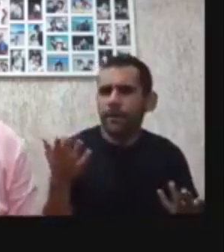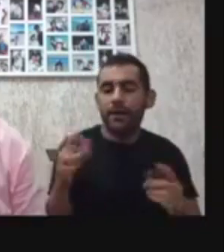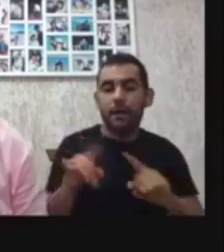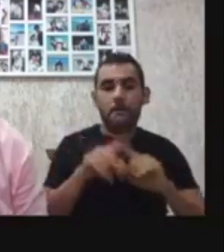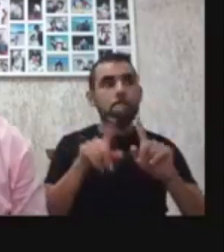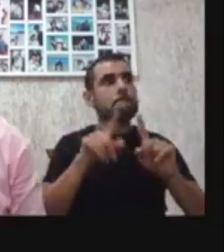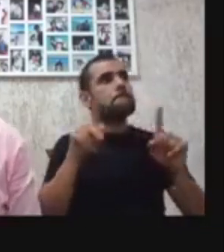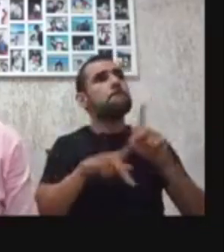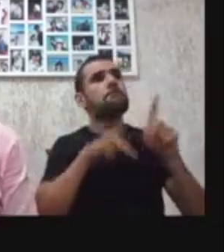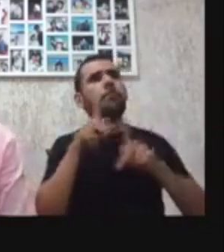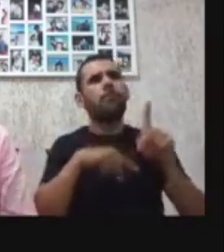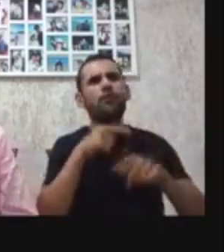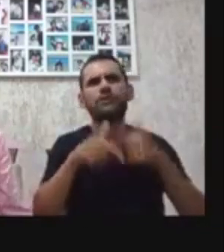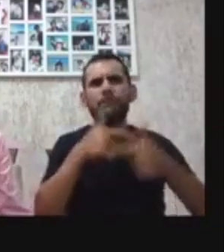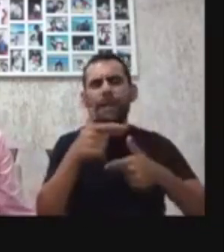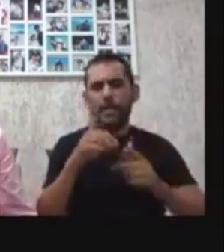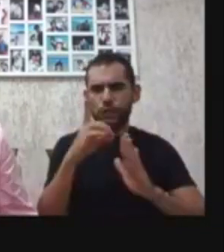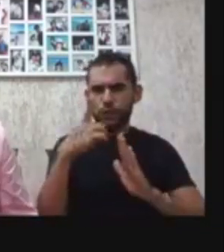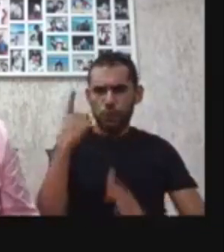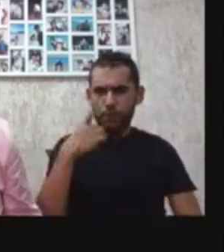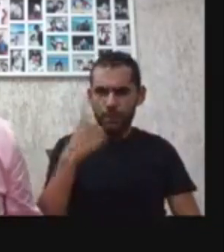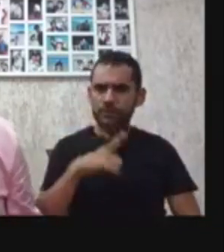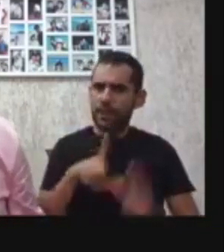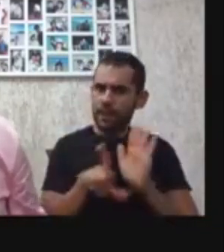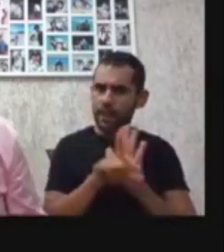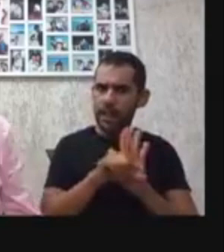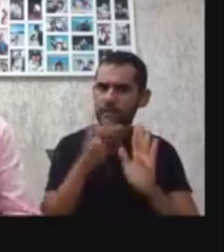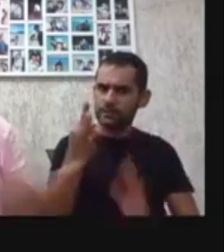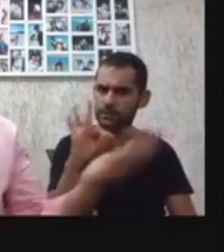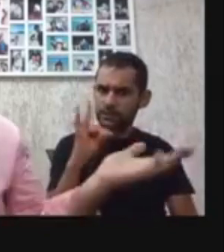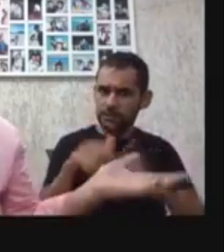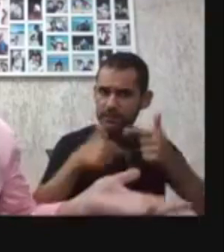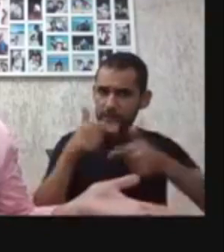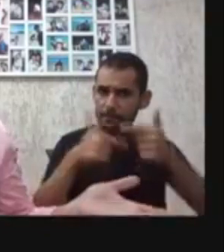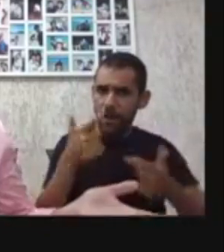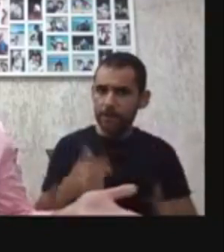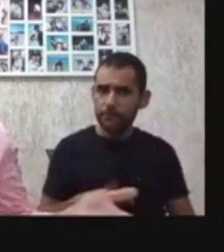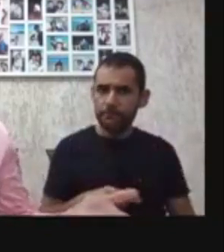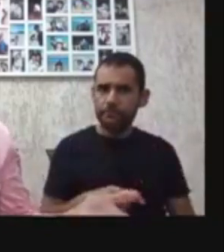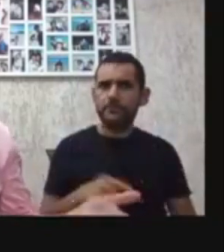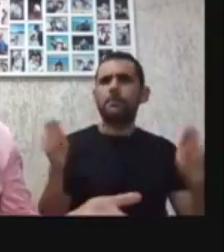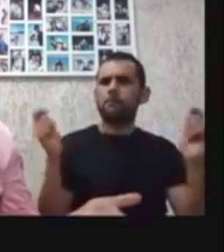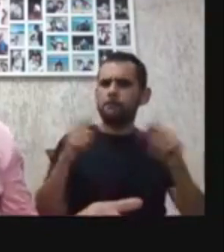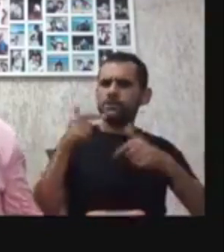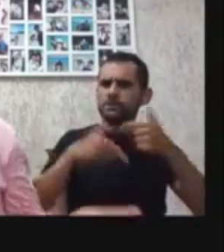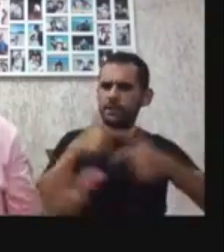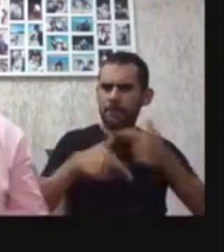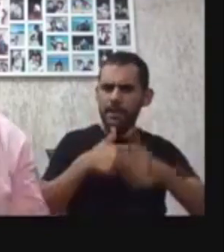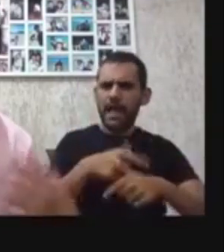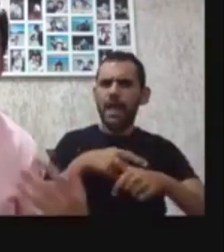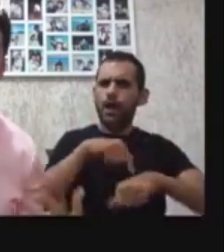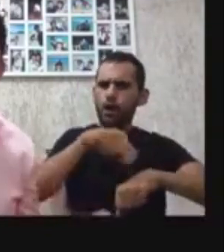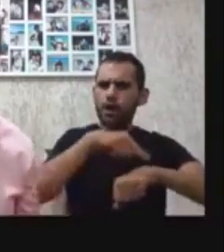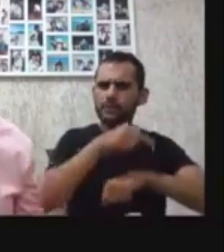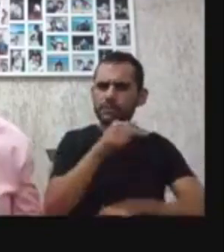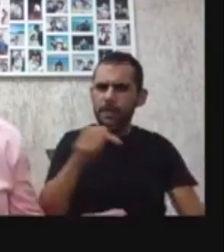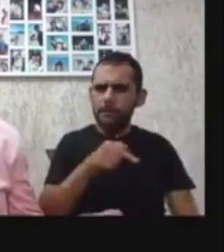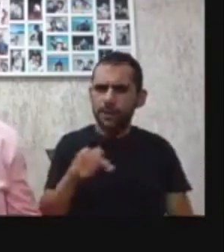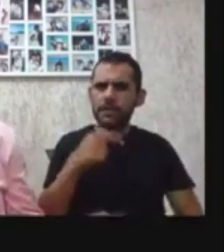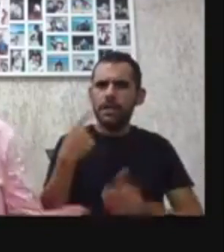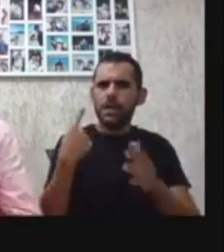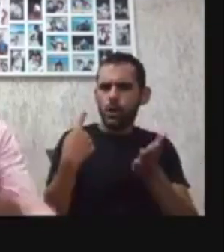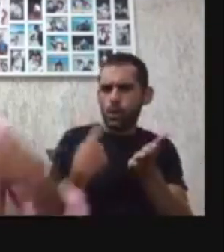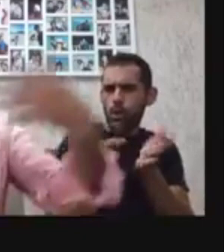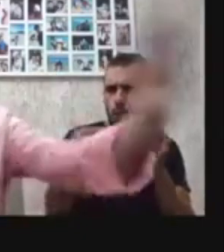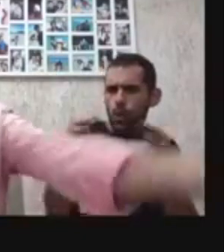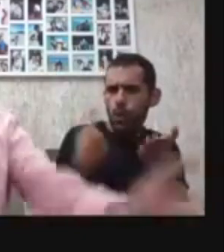povo para trabalhar de domingo? Pelo amor de Deus, gente, tem lei trabalhista para isso. Claro, a lei fala que você tem que trabalhar tantas horas semanal. O patrão vai combinar com